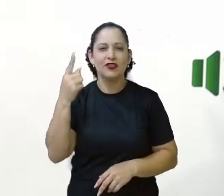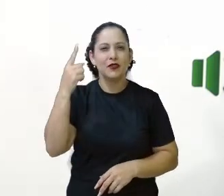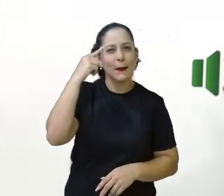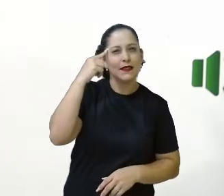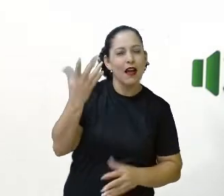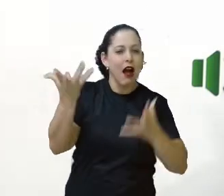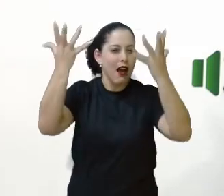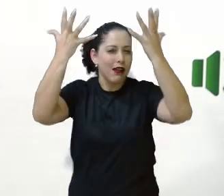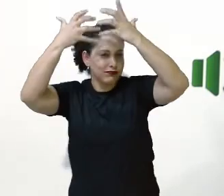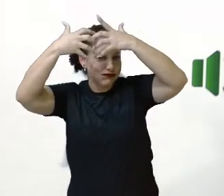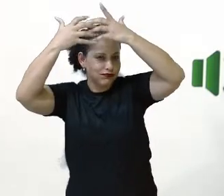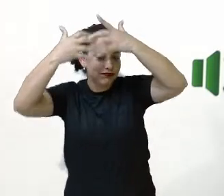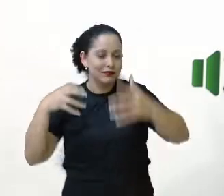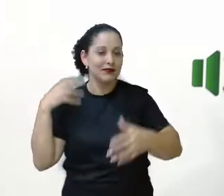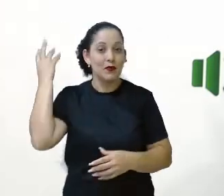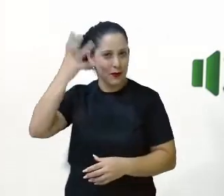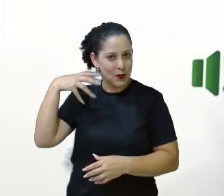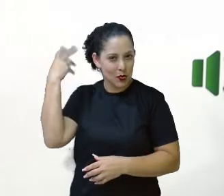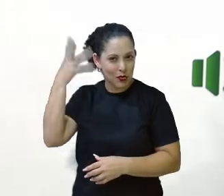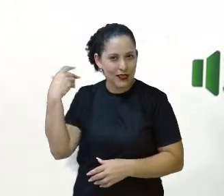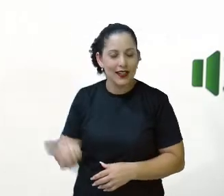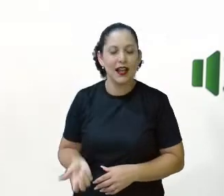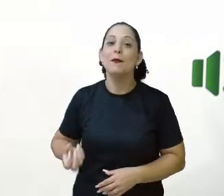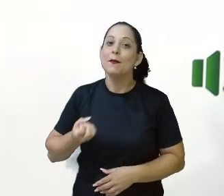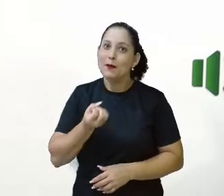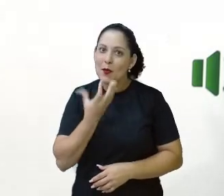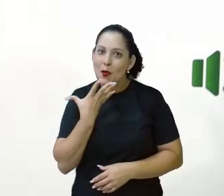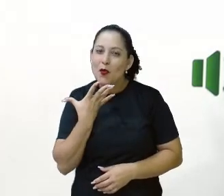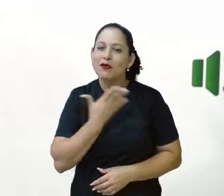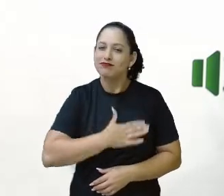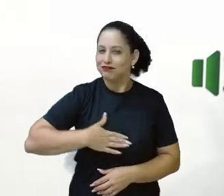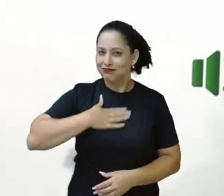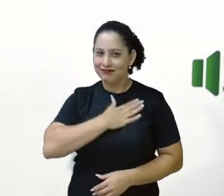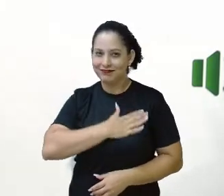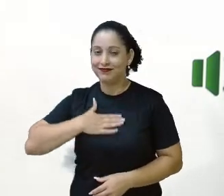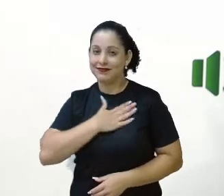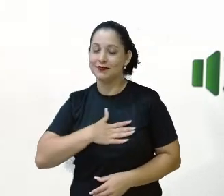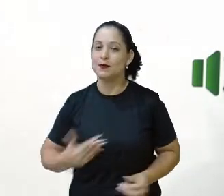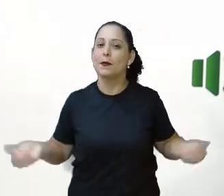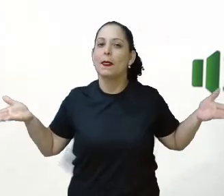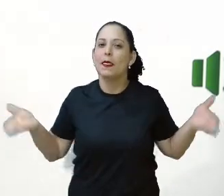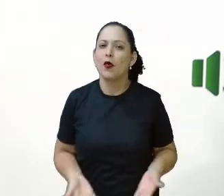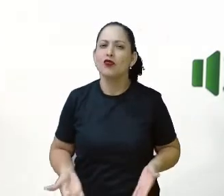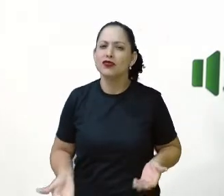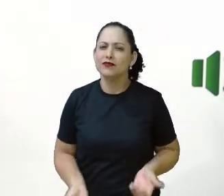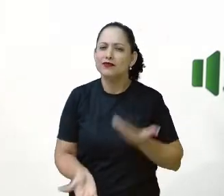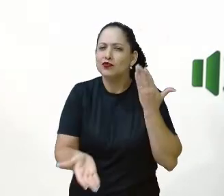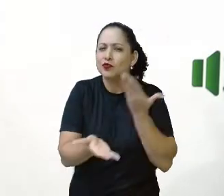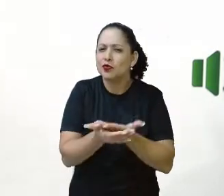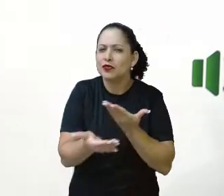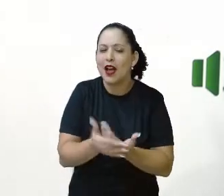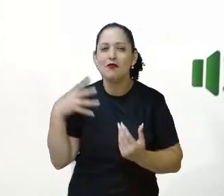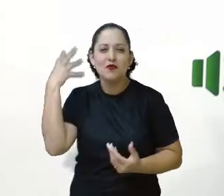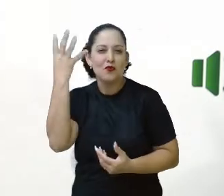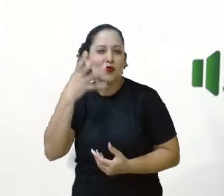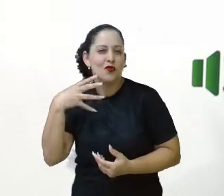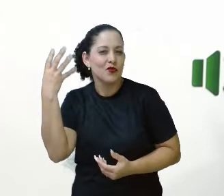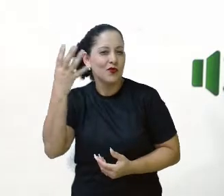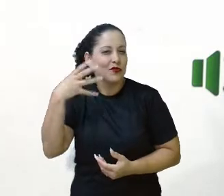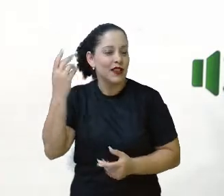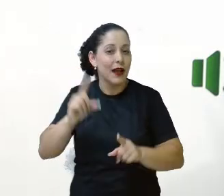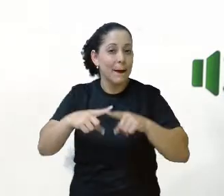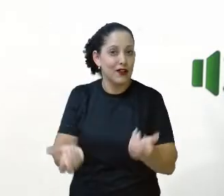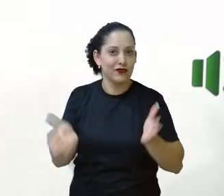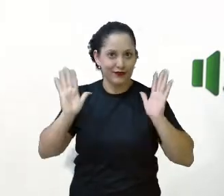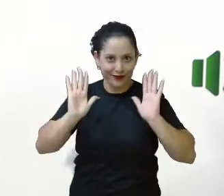pensar. E é uma música realmente muito gostosa de ouvir. E hoje a gente vai falar sobre música, mas antes a gente vai falar um pouquinho